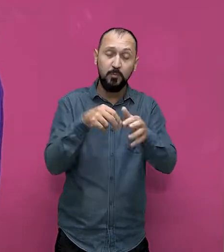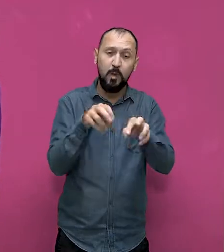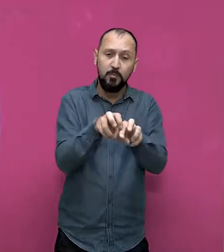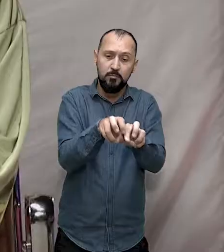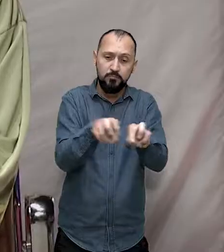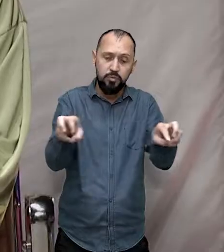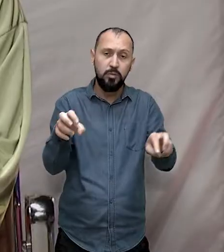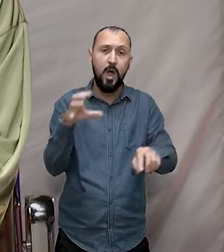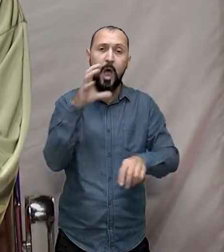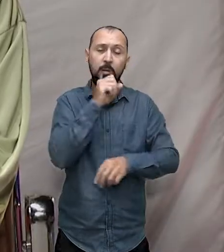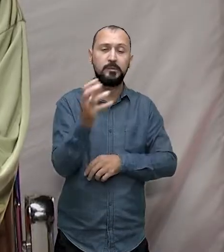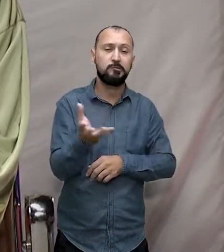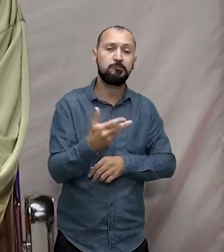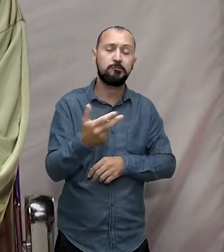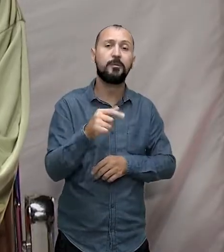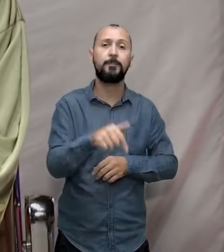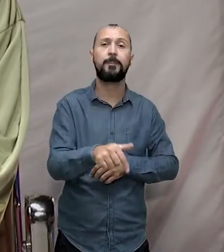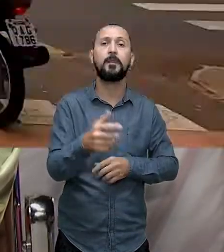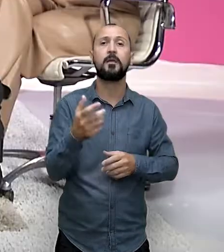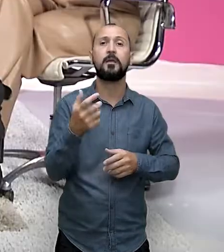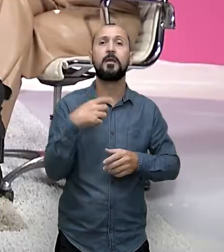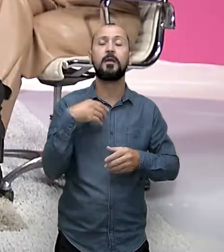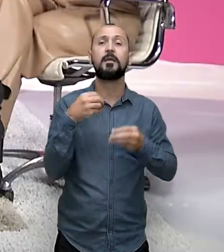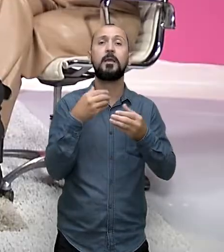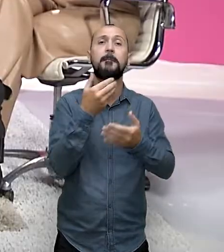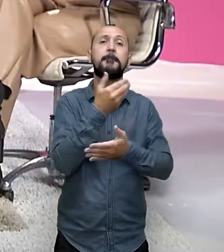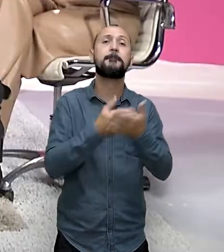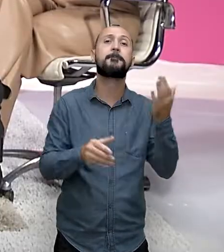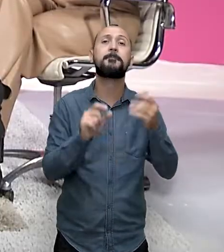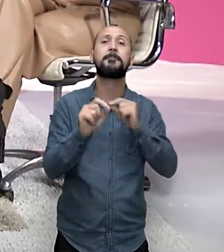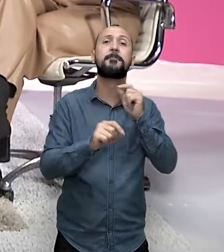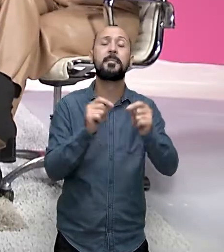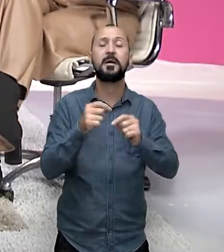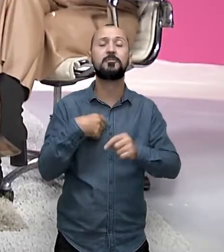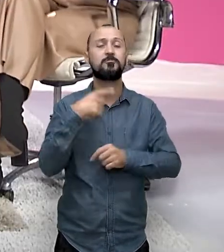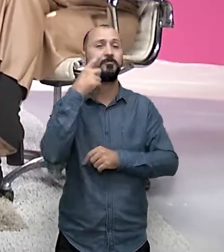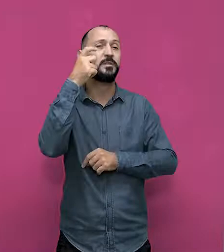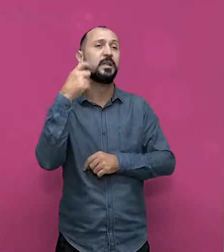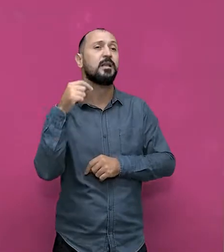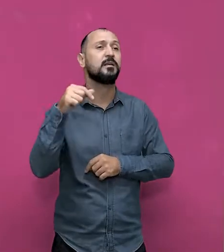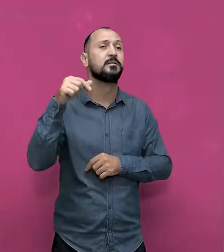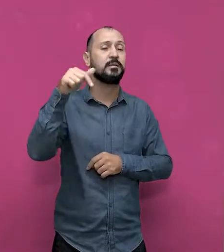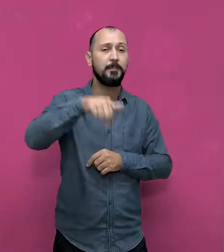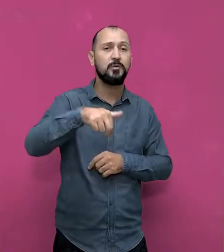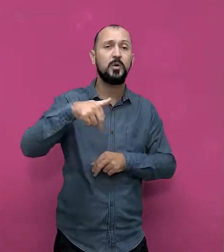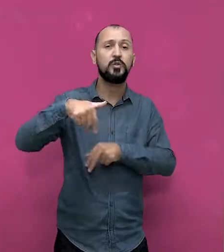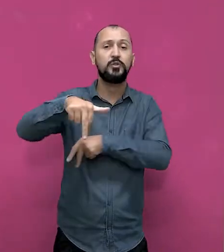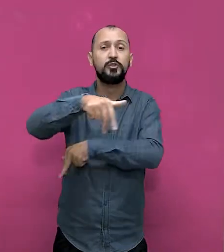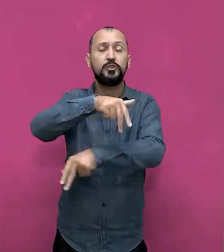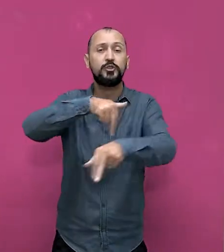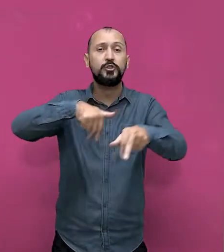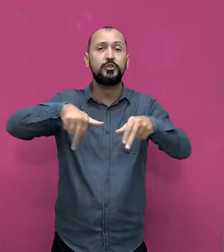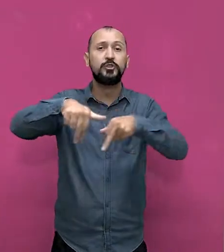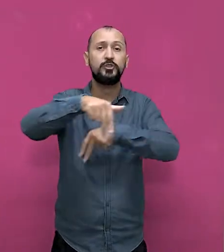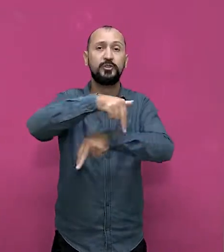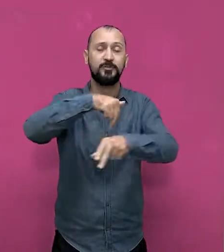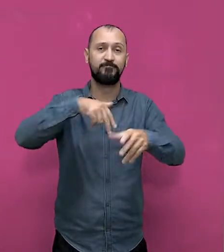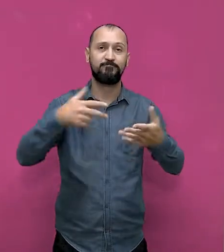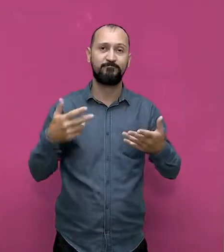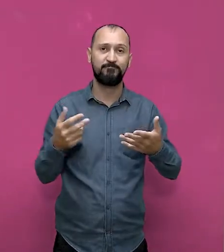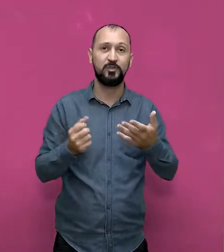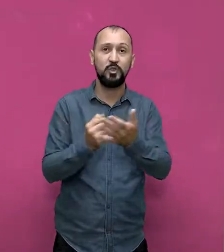transporte individual com maior velocidade são as vias que perdem o interesse do indivíduo, das